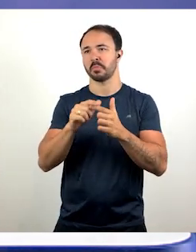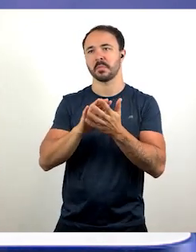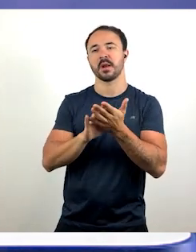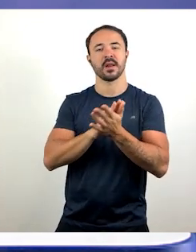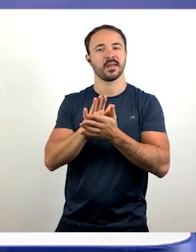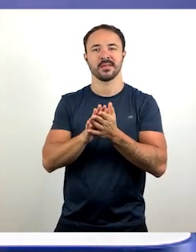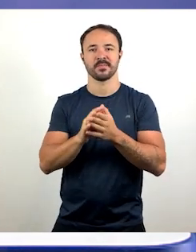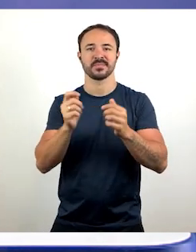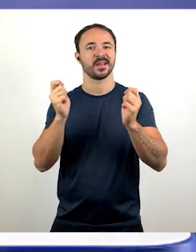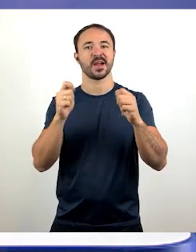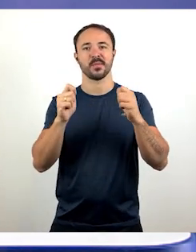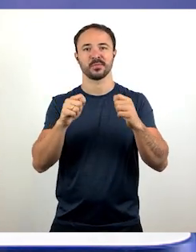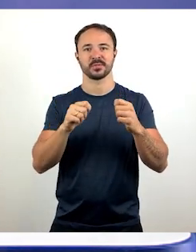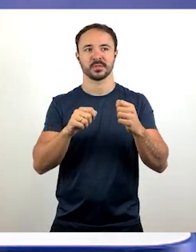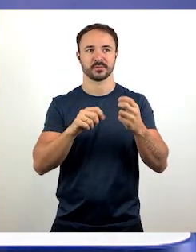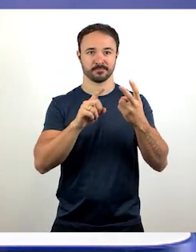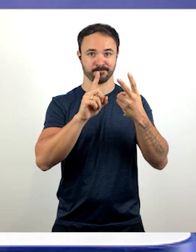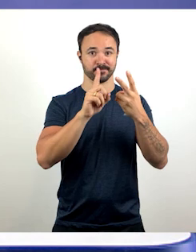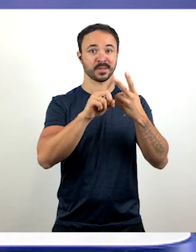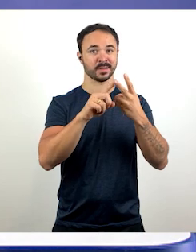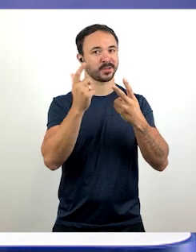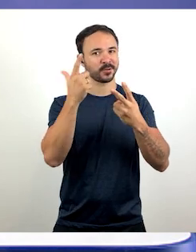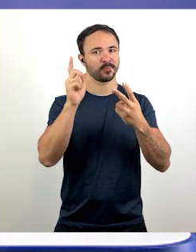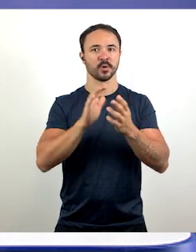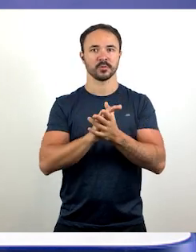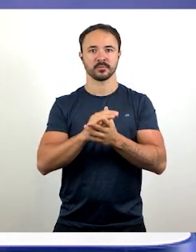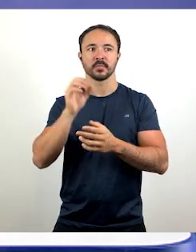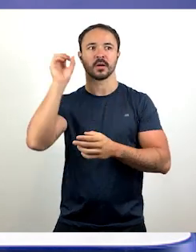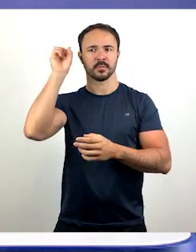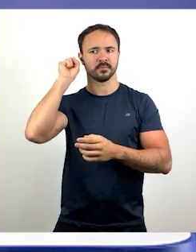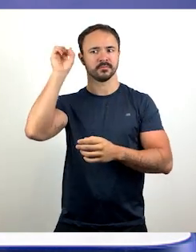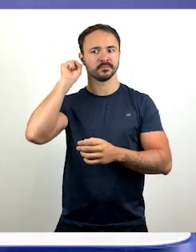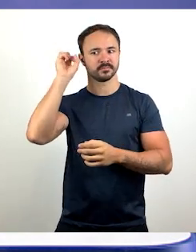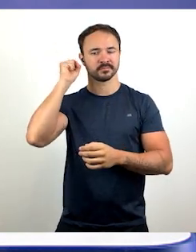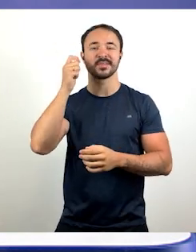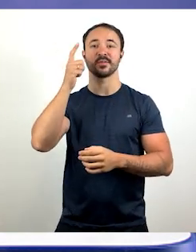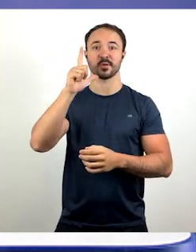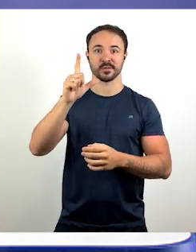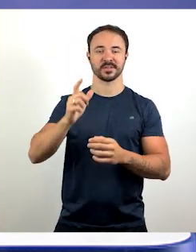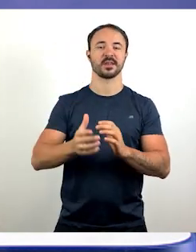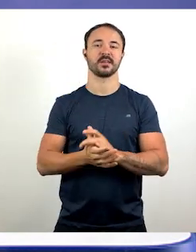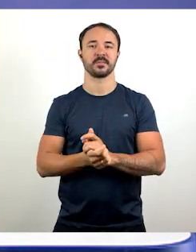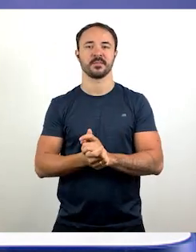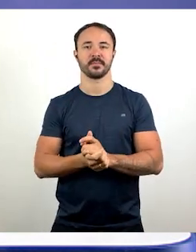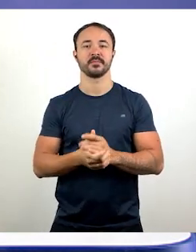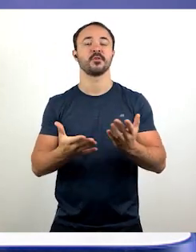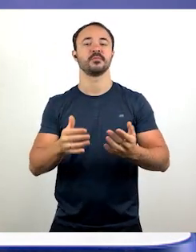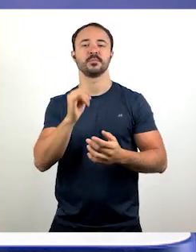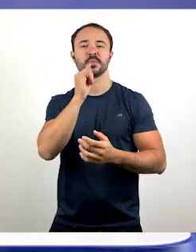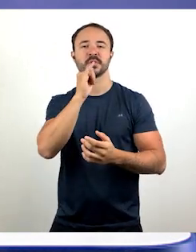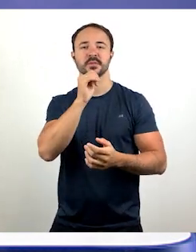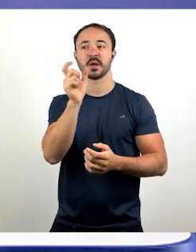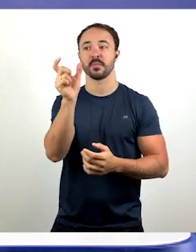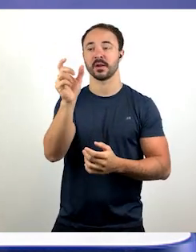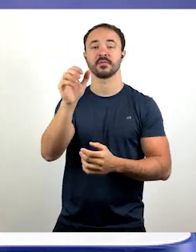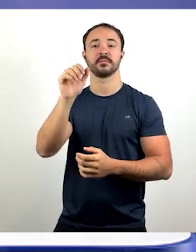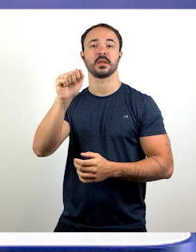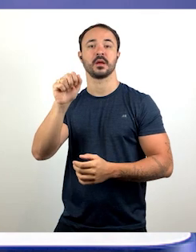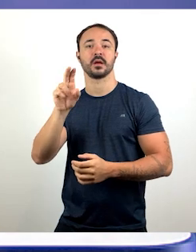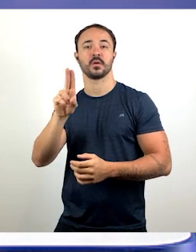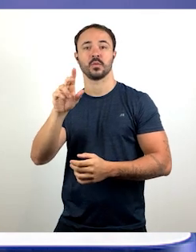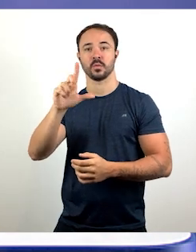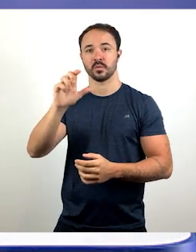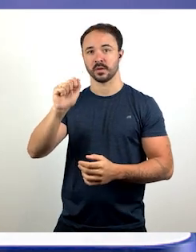apertar esse outro botão mais acima e temos o bip. Desta forma, como é que ficaria a palavra